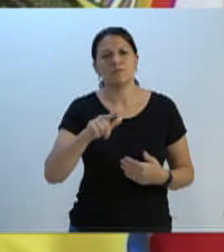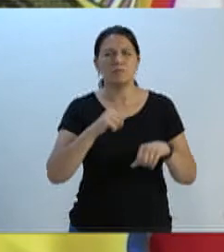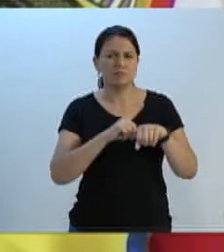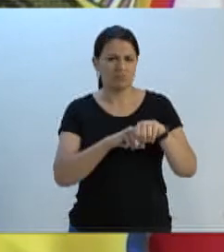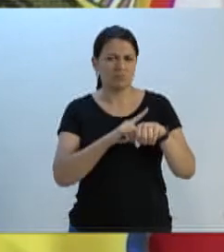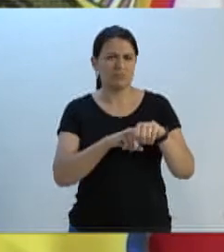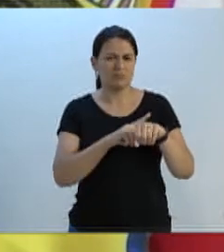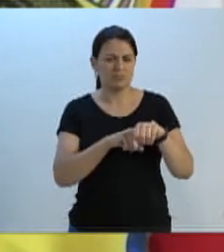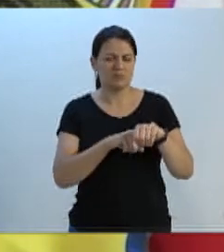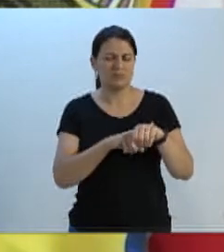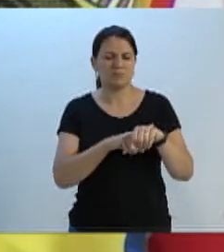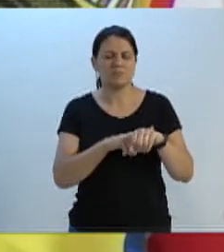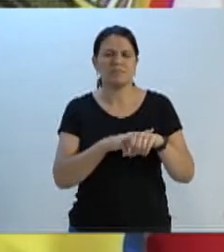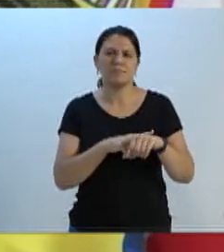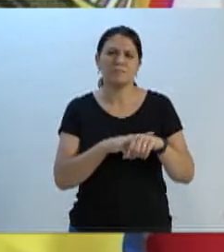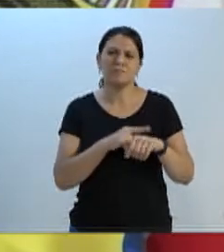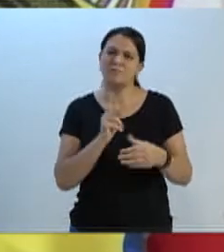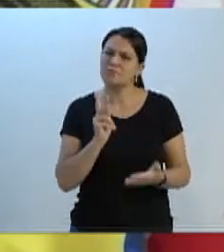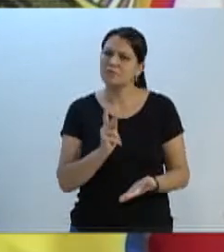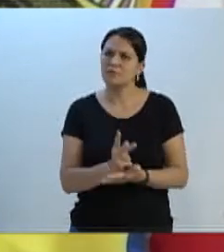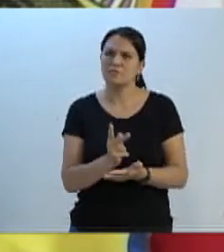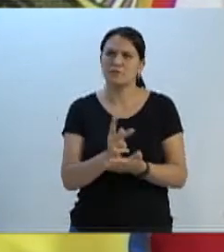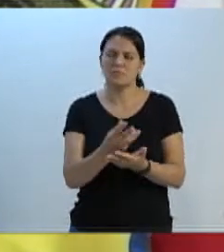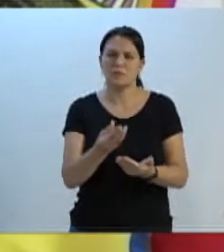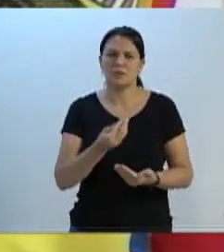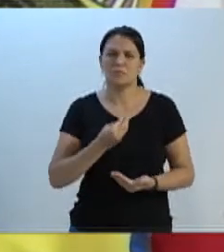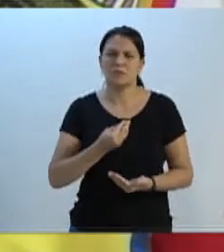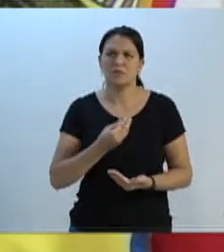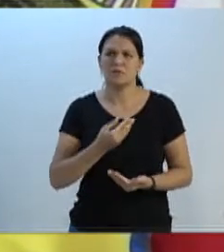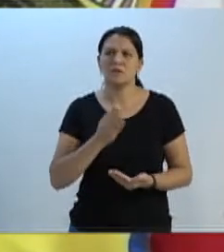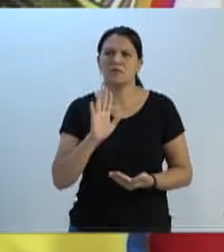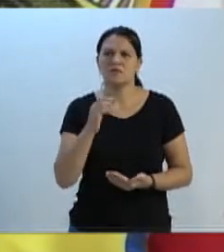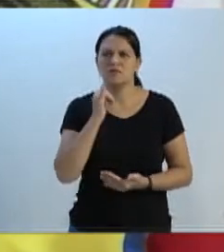tolerância do tempo que o senhor me concedeu, e eu já